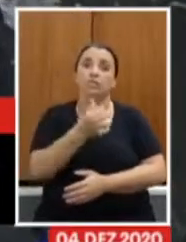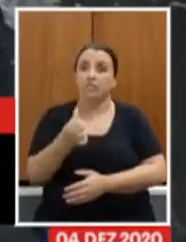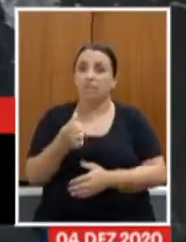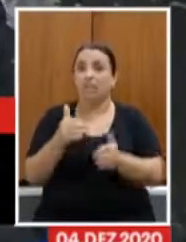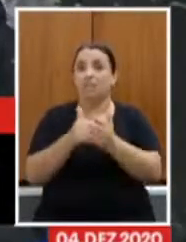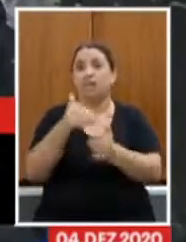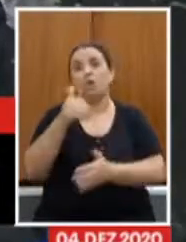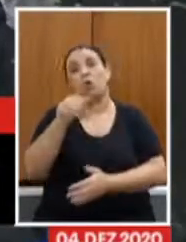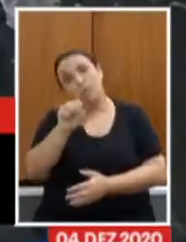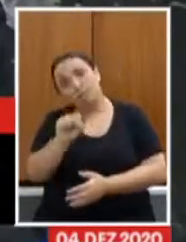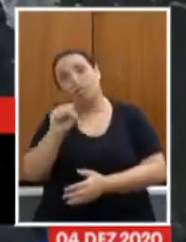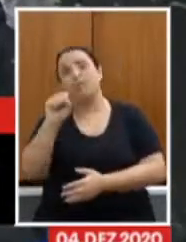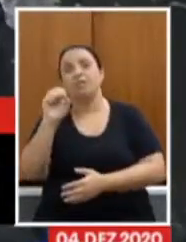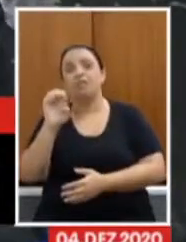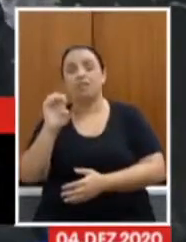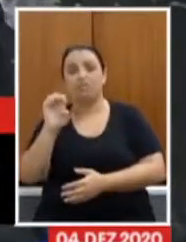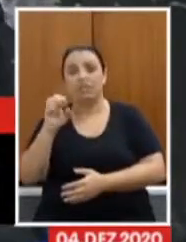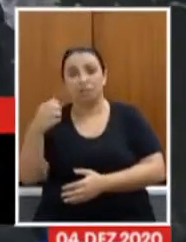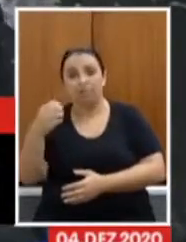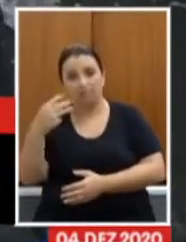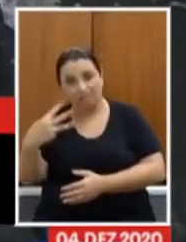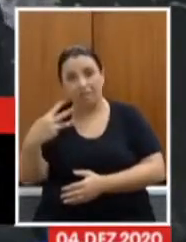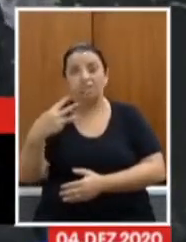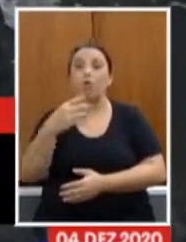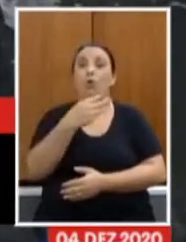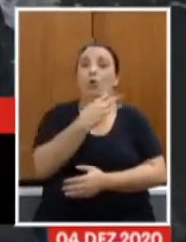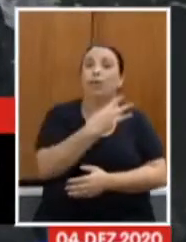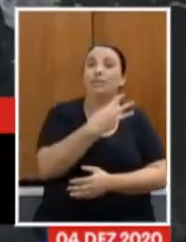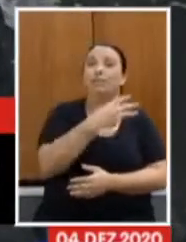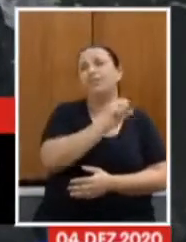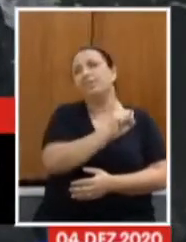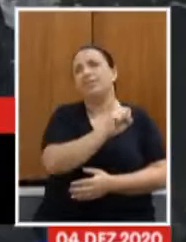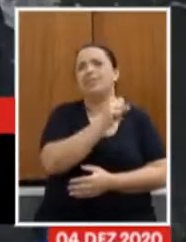83. 86, 91 a